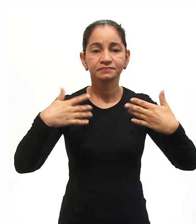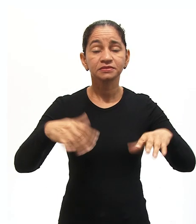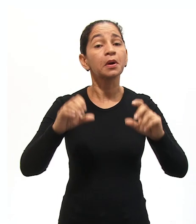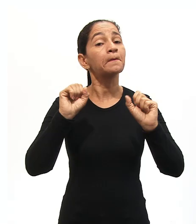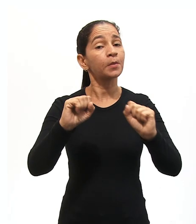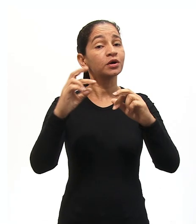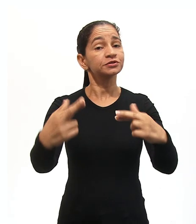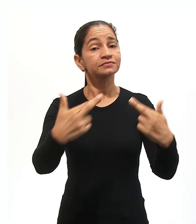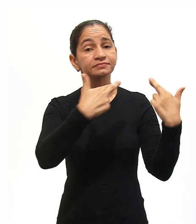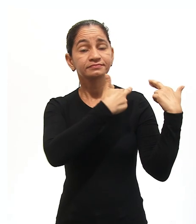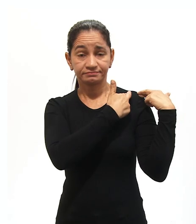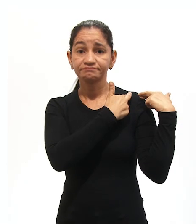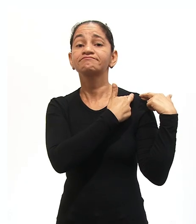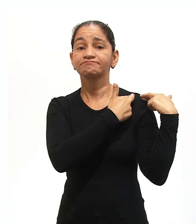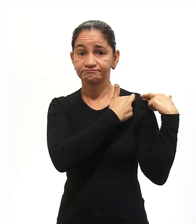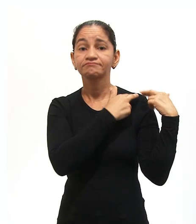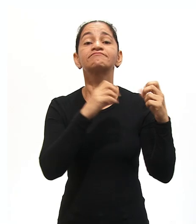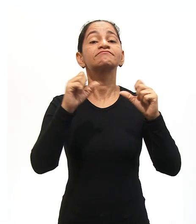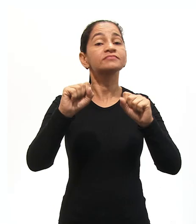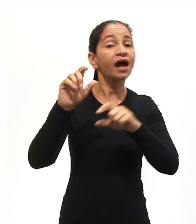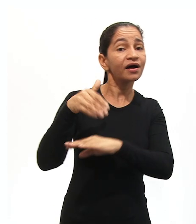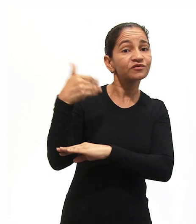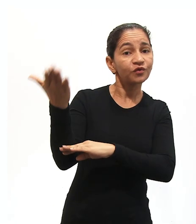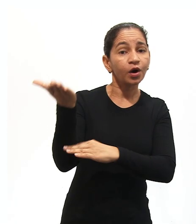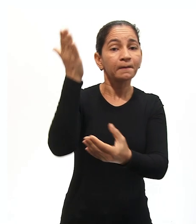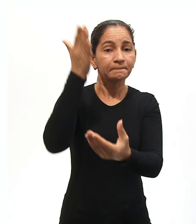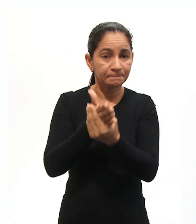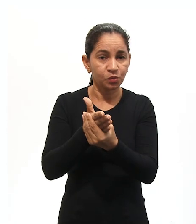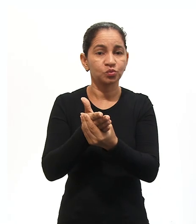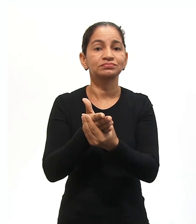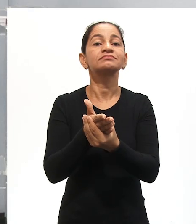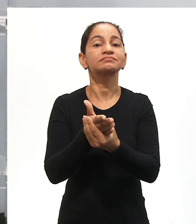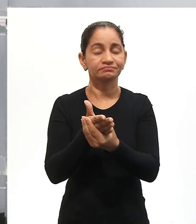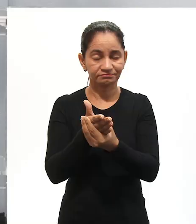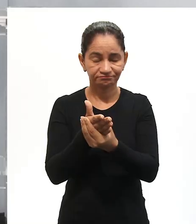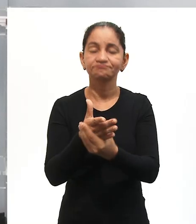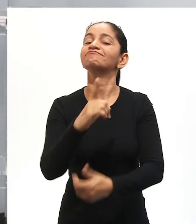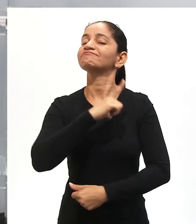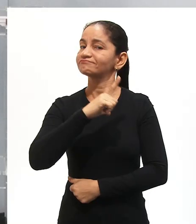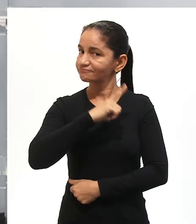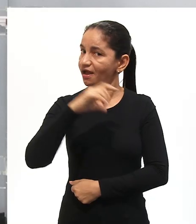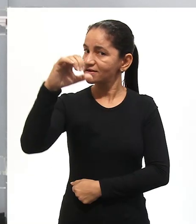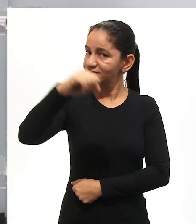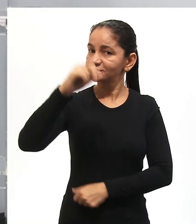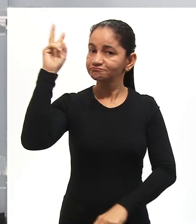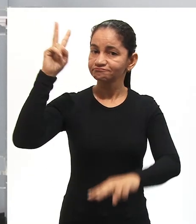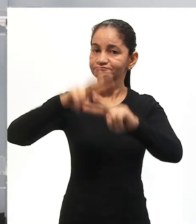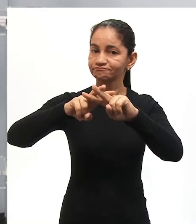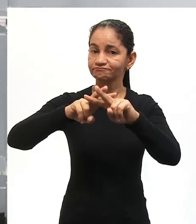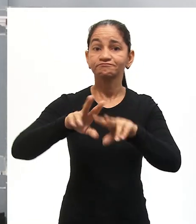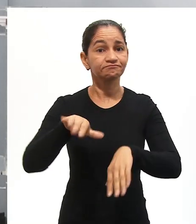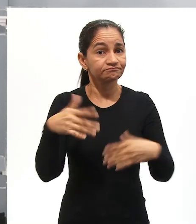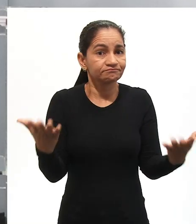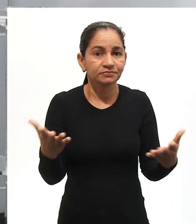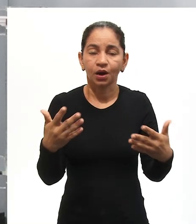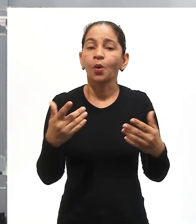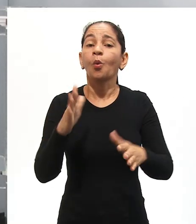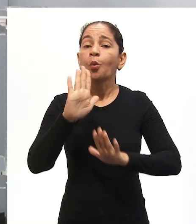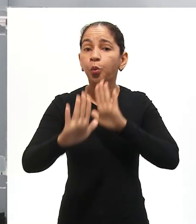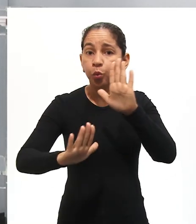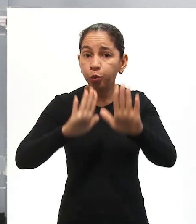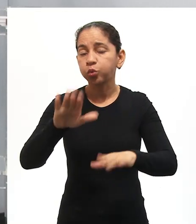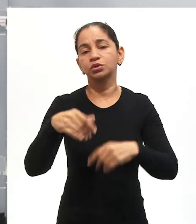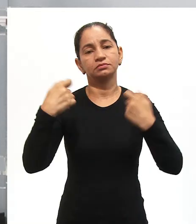gerar responsabilização civil. Olha só, gente, a coisa é grave, você pode ir preso, tá certo? Então,